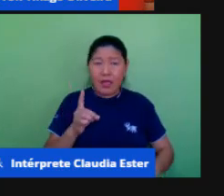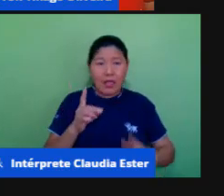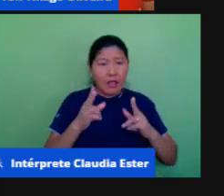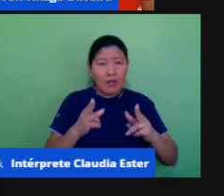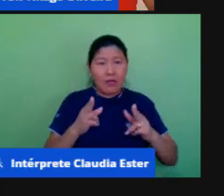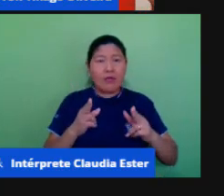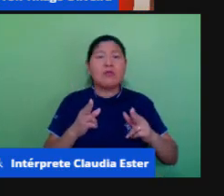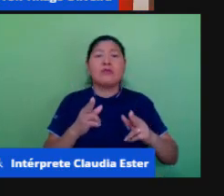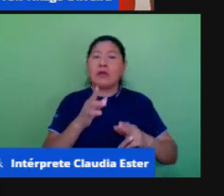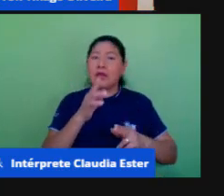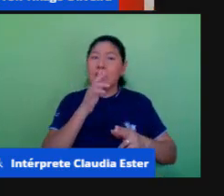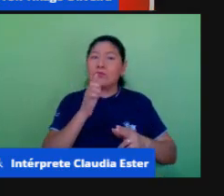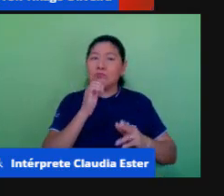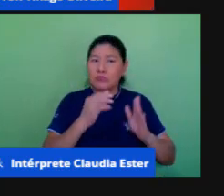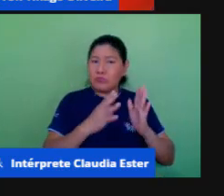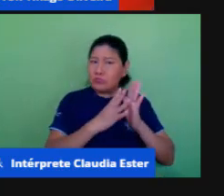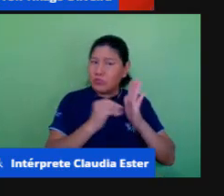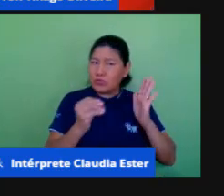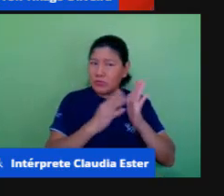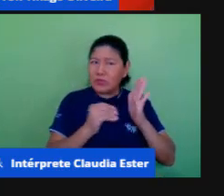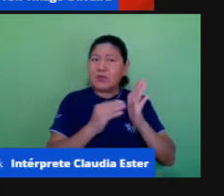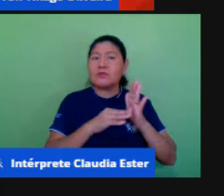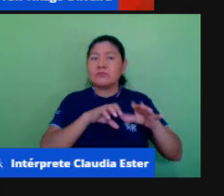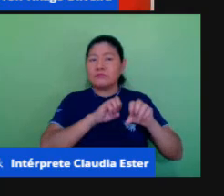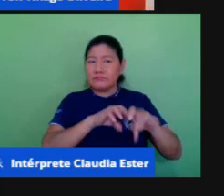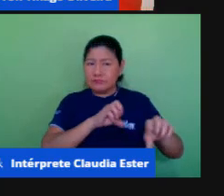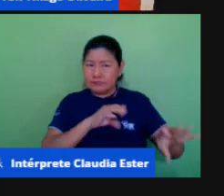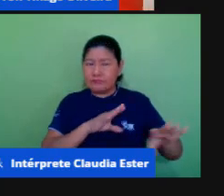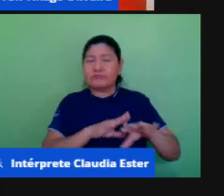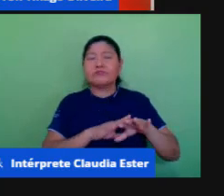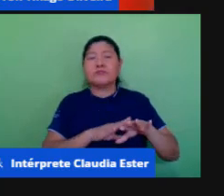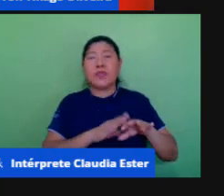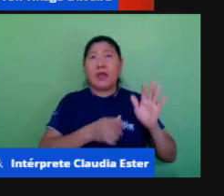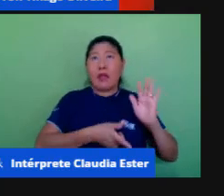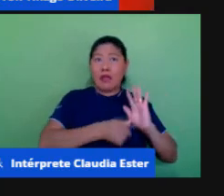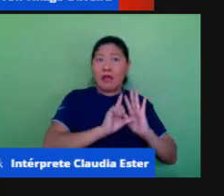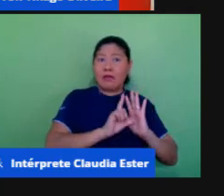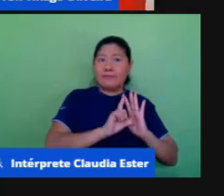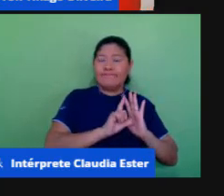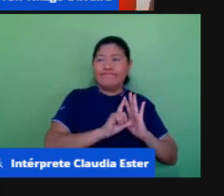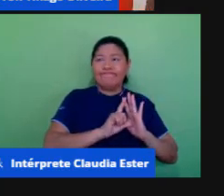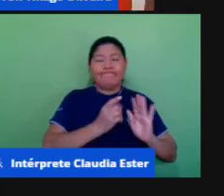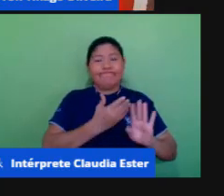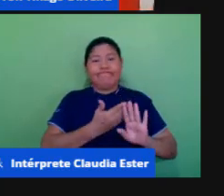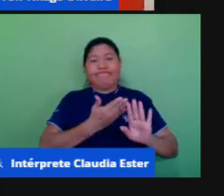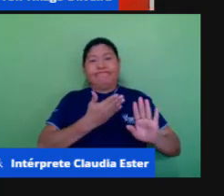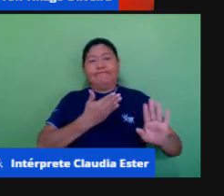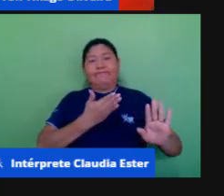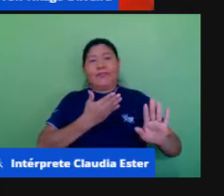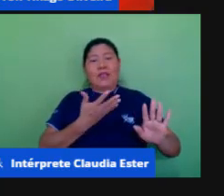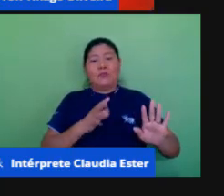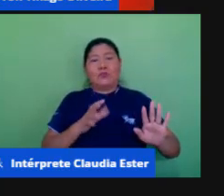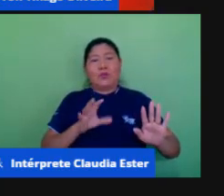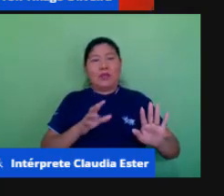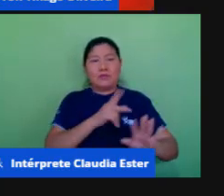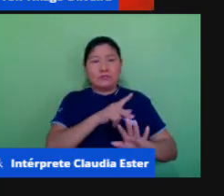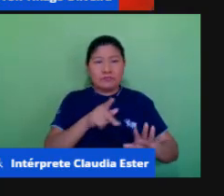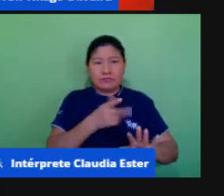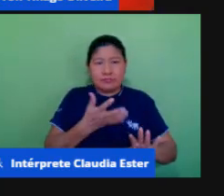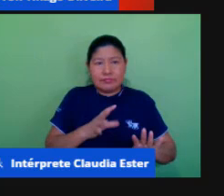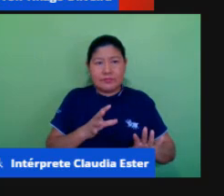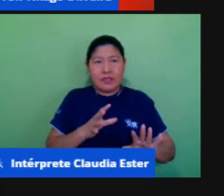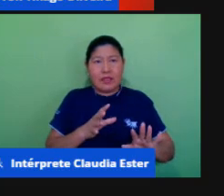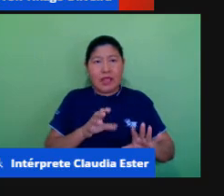híbrido, inclusive com muita resistência, né, dos professores e muita resistência